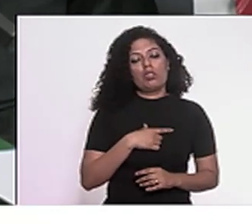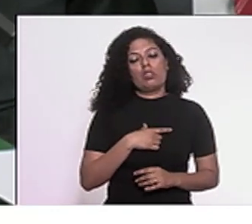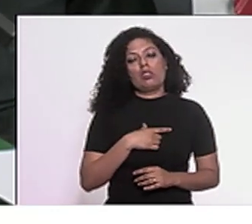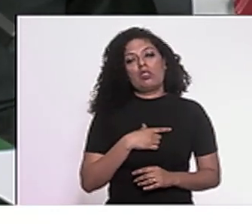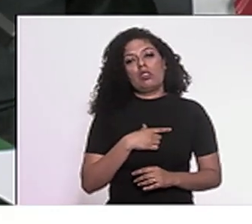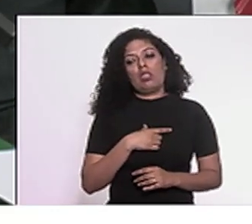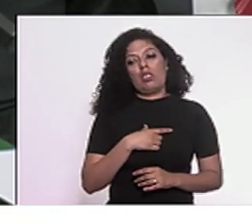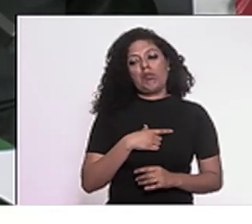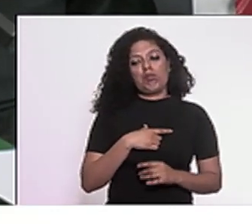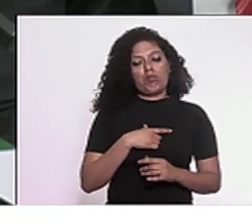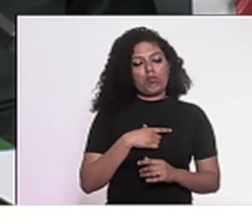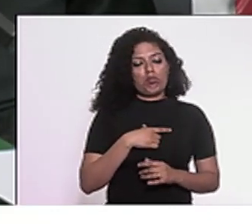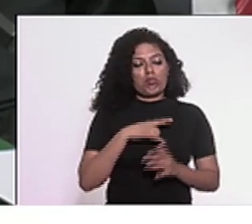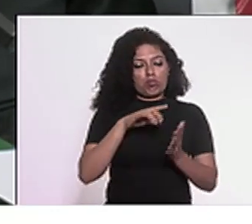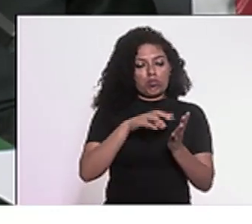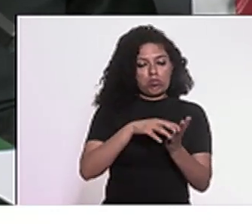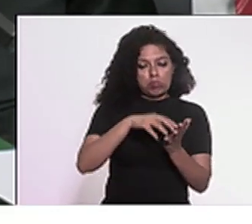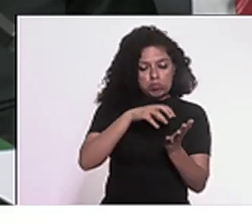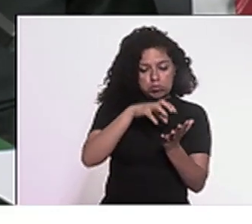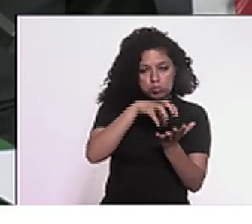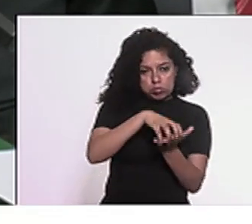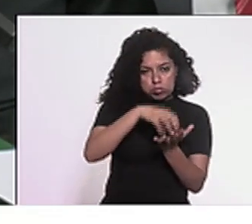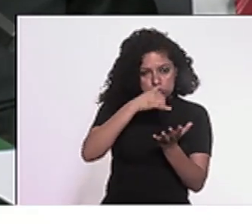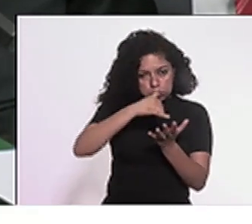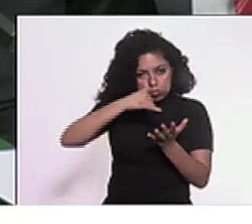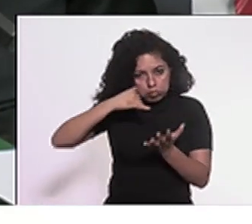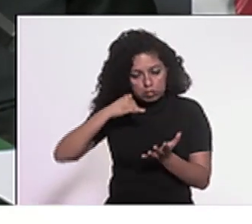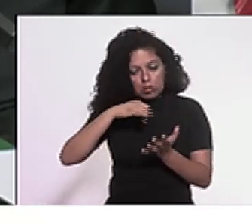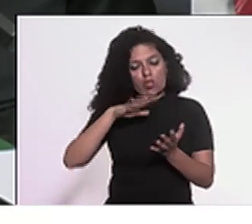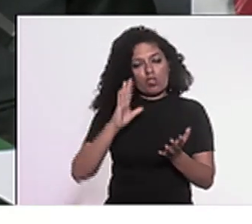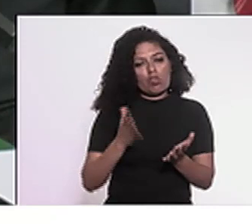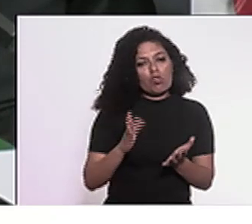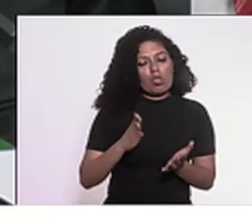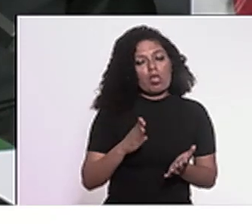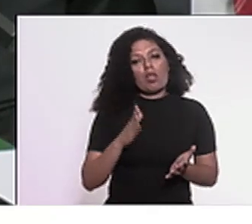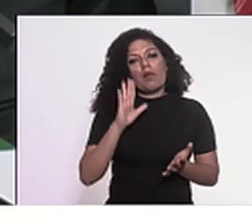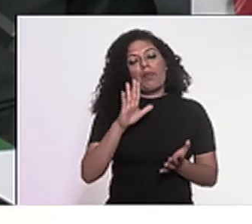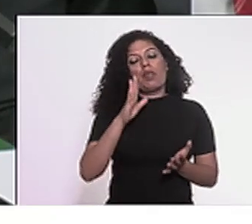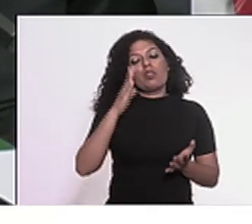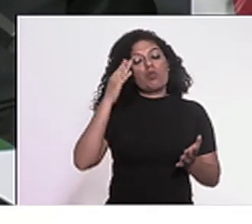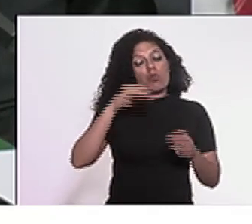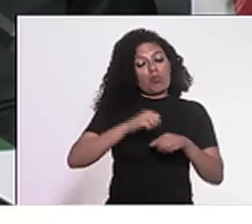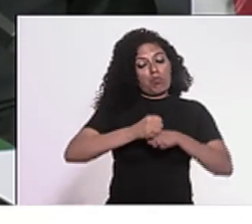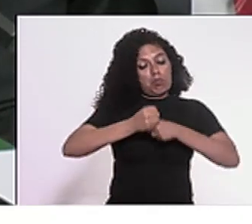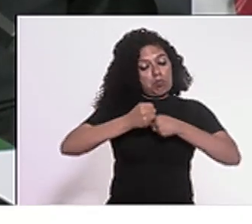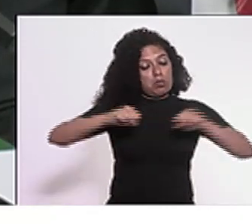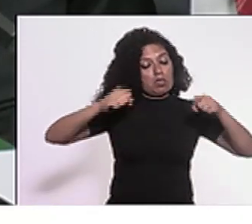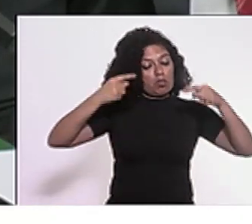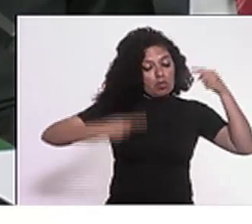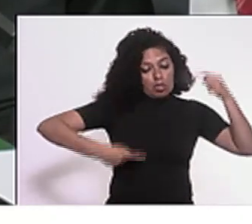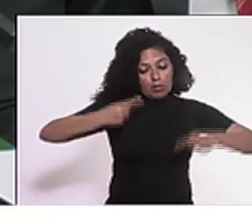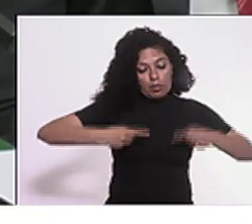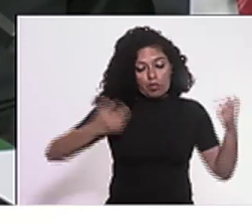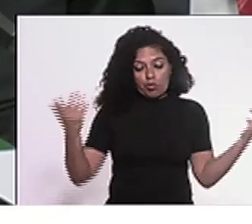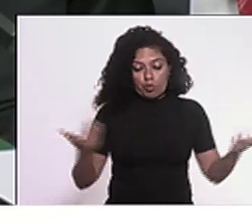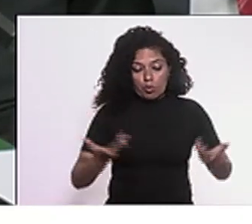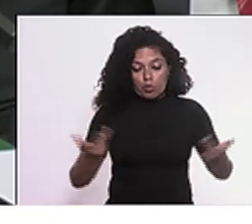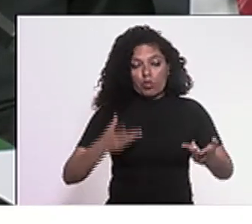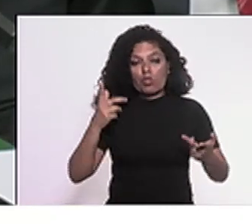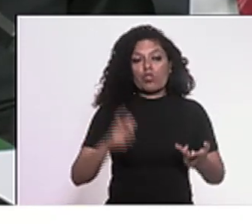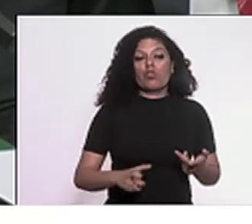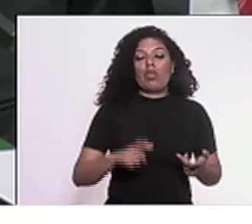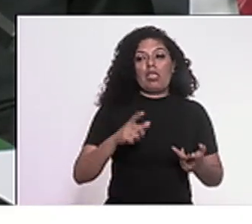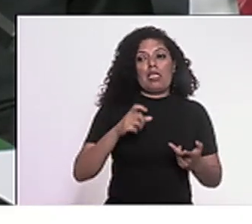denúncia já em andamento, mas o grande debate aqui, o grande questionamento é a questão de o que fazer após,